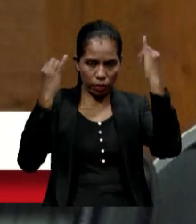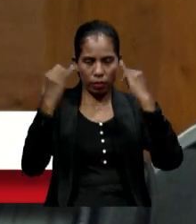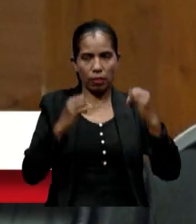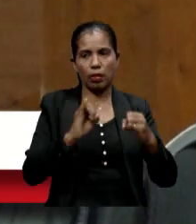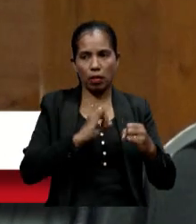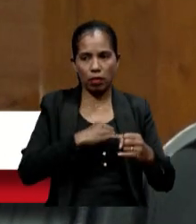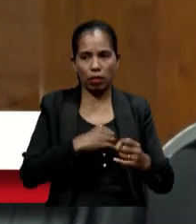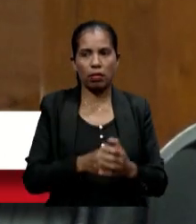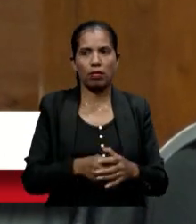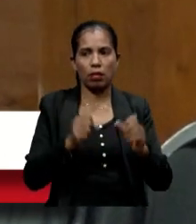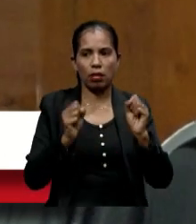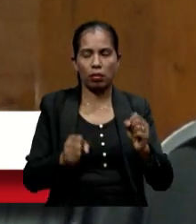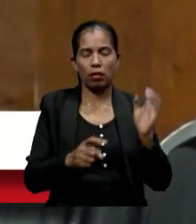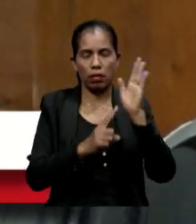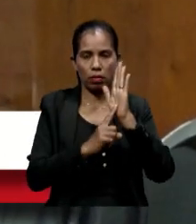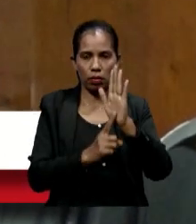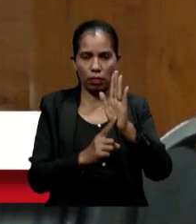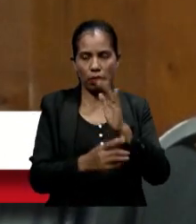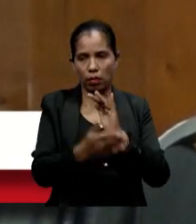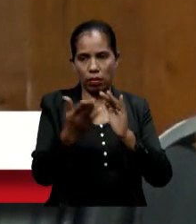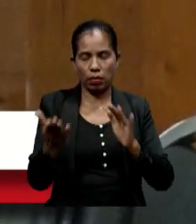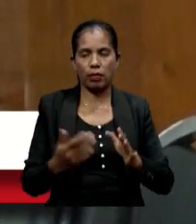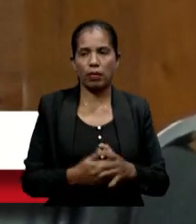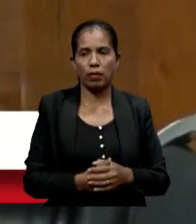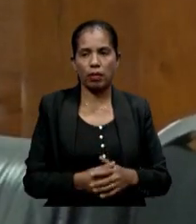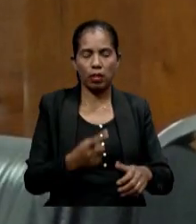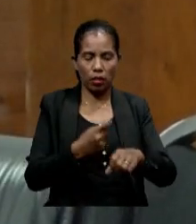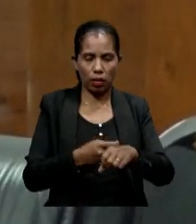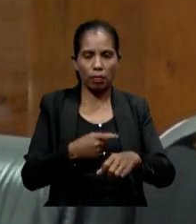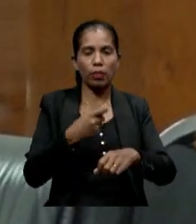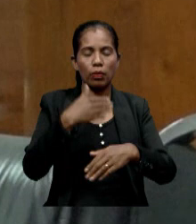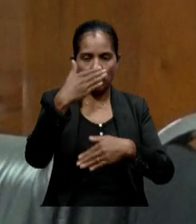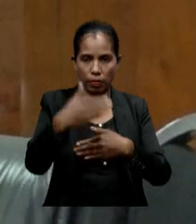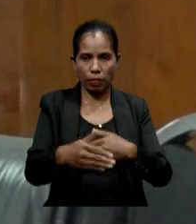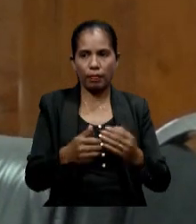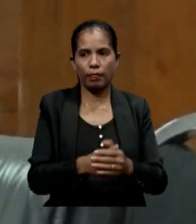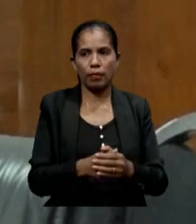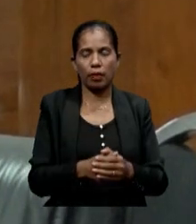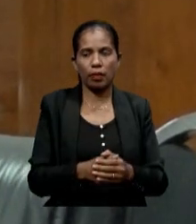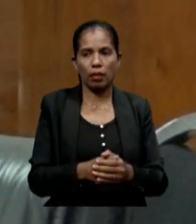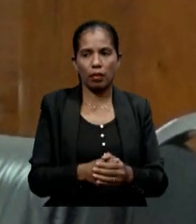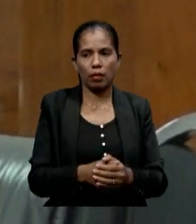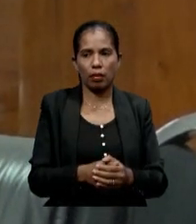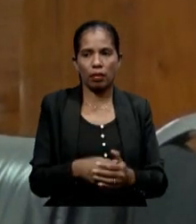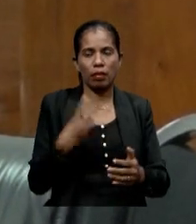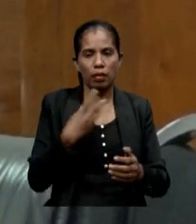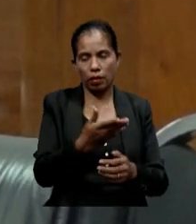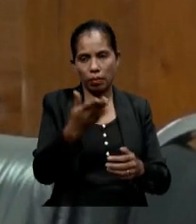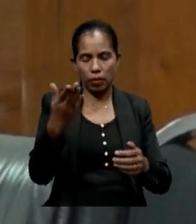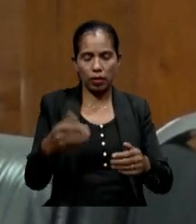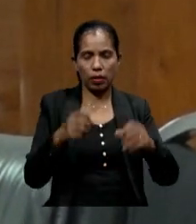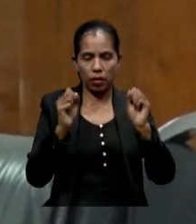maior a tu informa, deve tempo tu irmãe, por escrita, mas que te consciência é